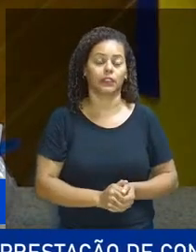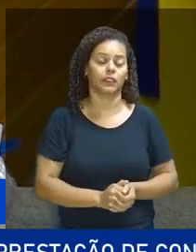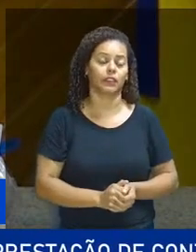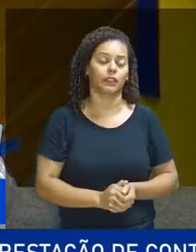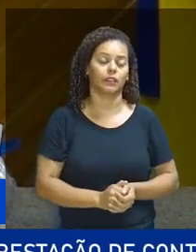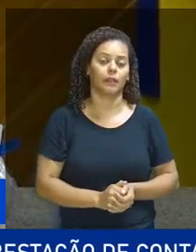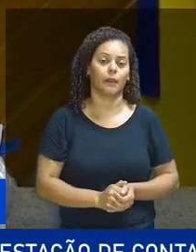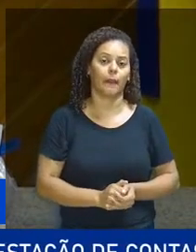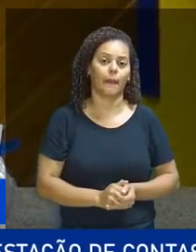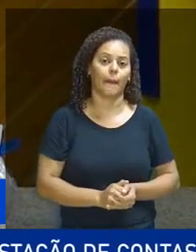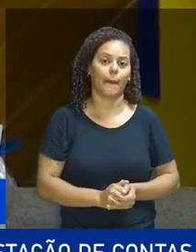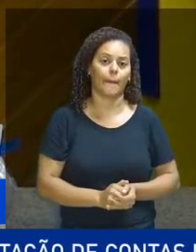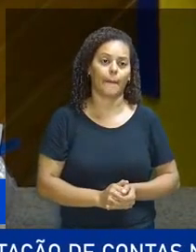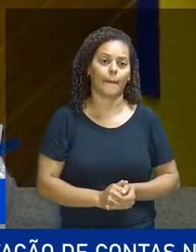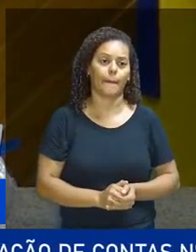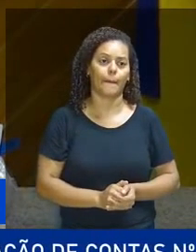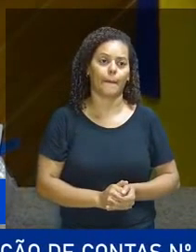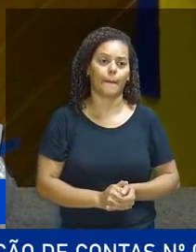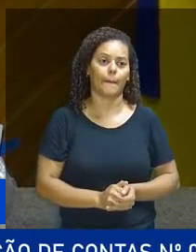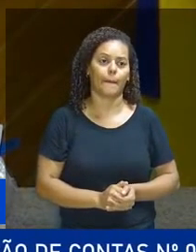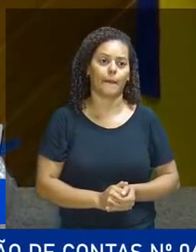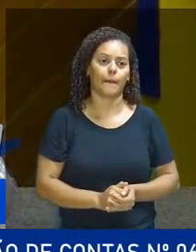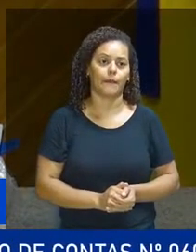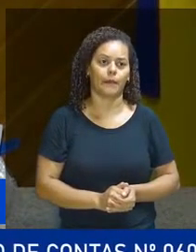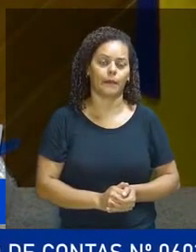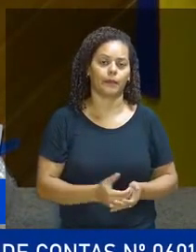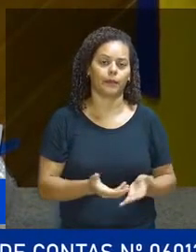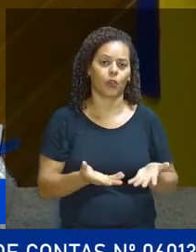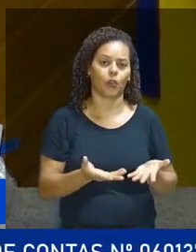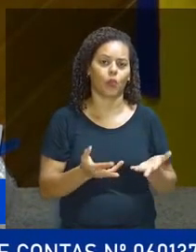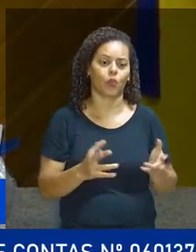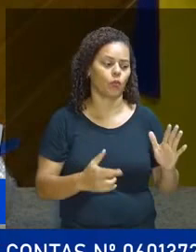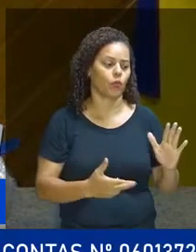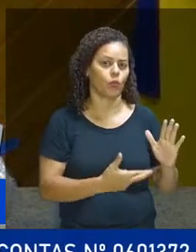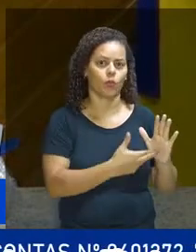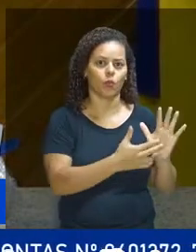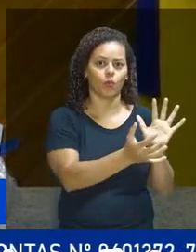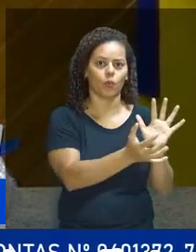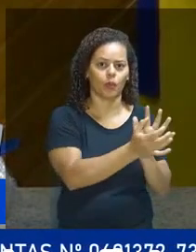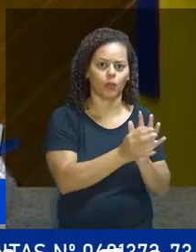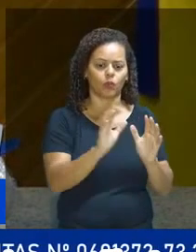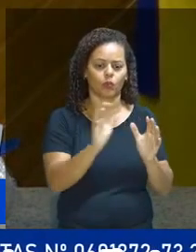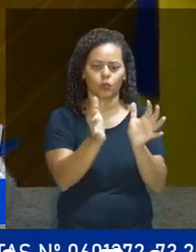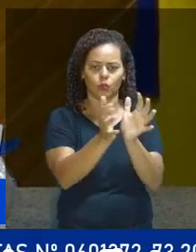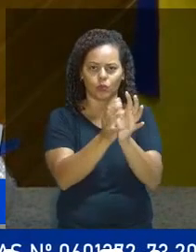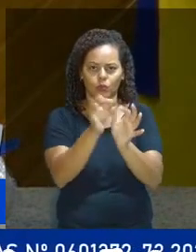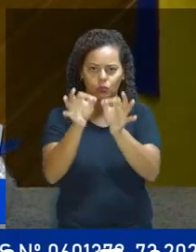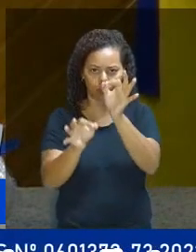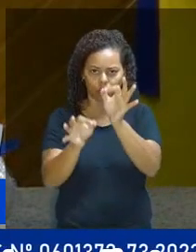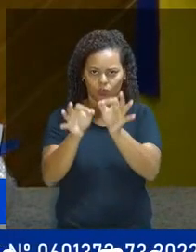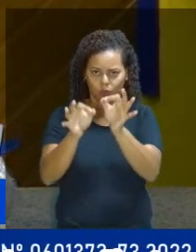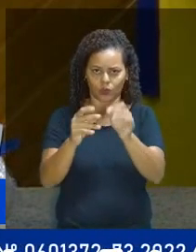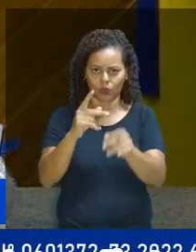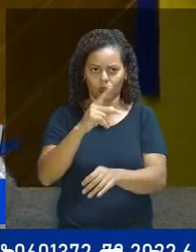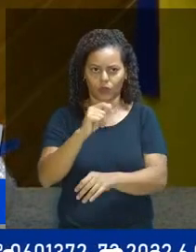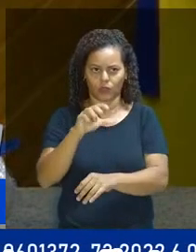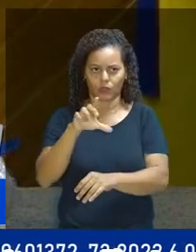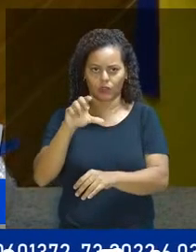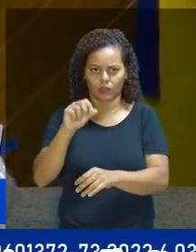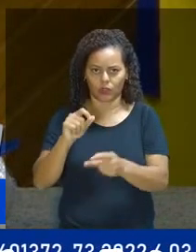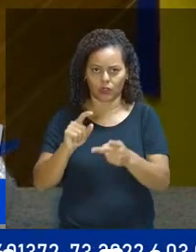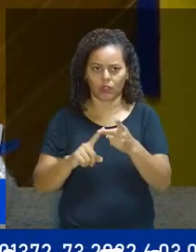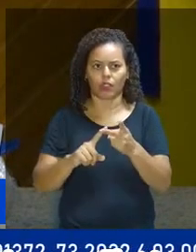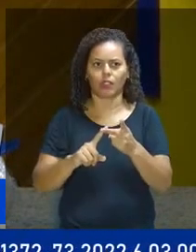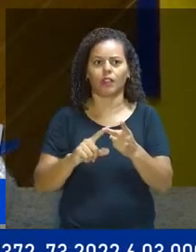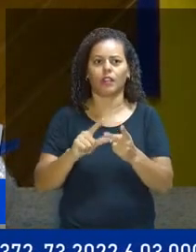Eleitoral. Ilustre comporá a turma com o relator, os juízes Paola Santos, Rivaldo Valente, Anselmo Gonçalves e João